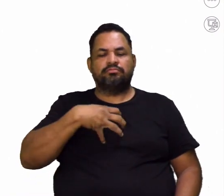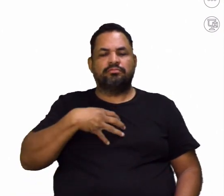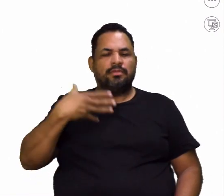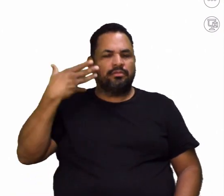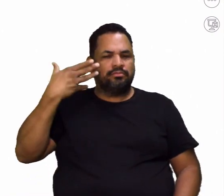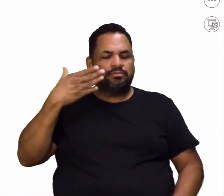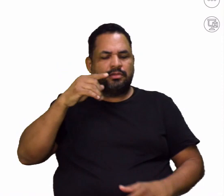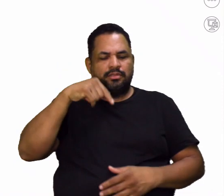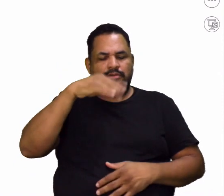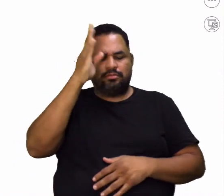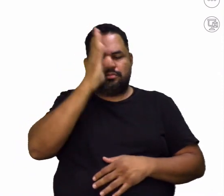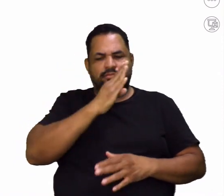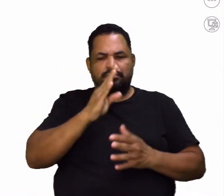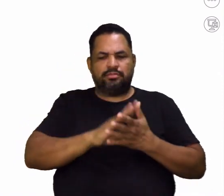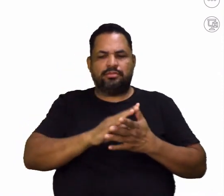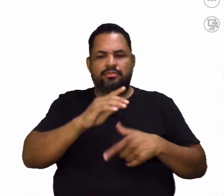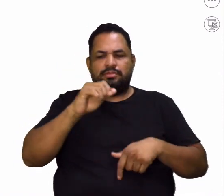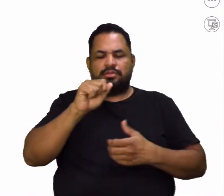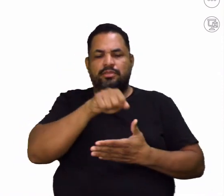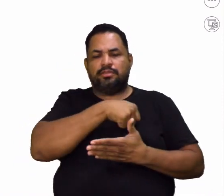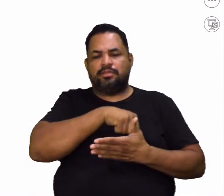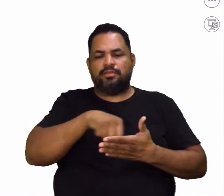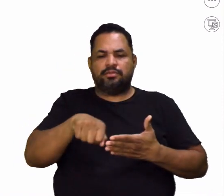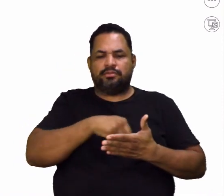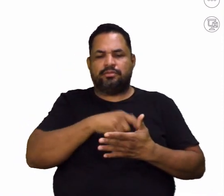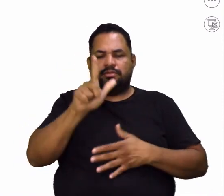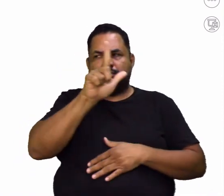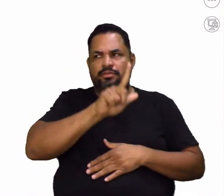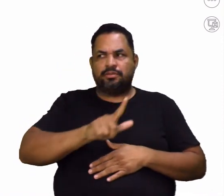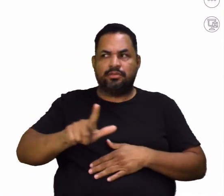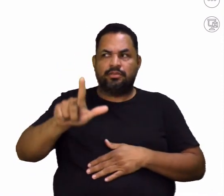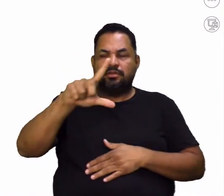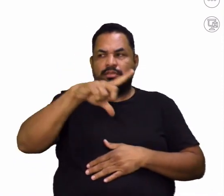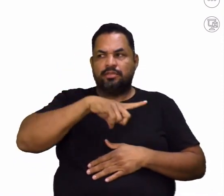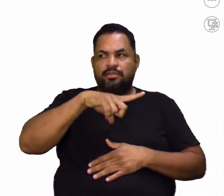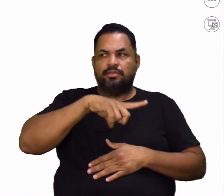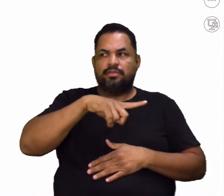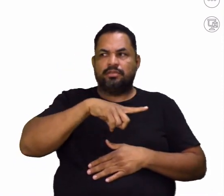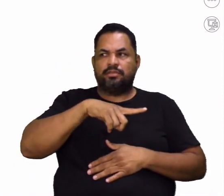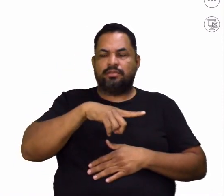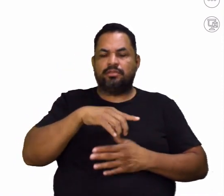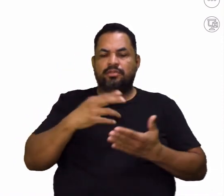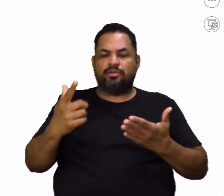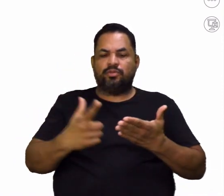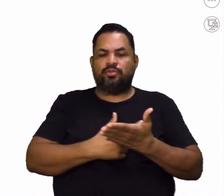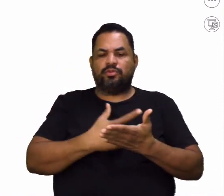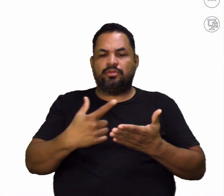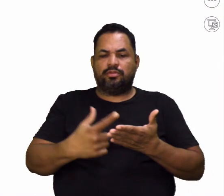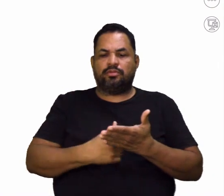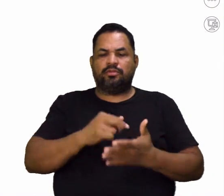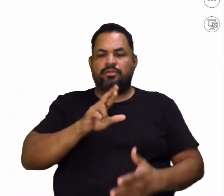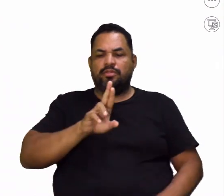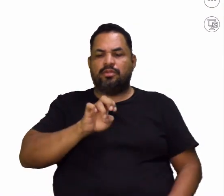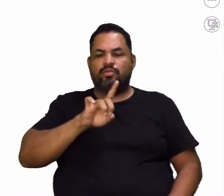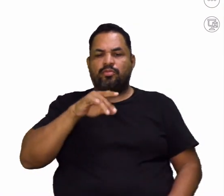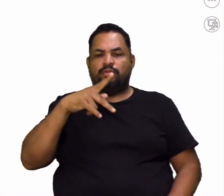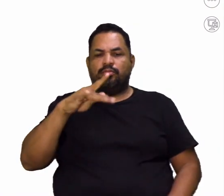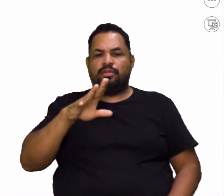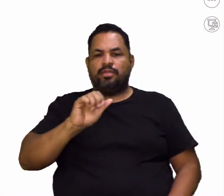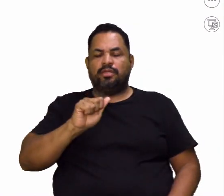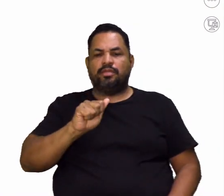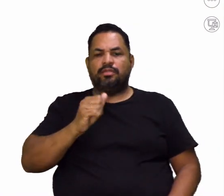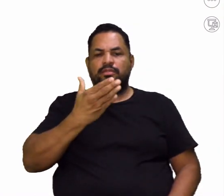na produção literária que no caso teve a obra de Raul Pompéia